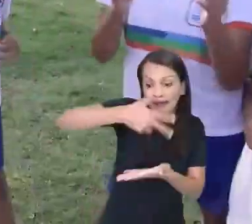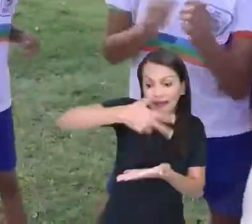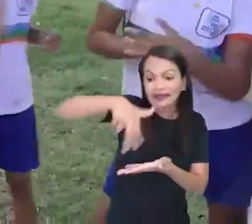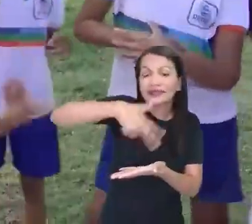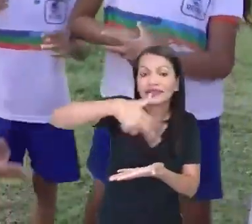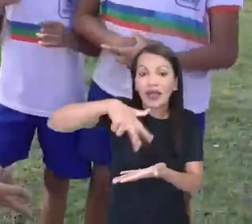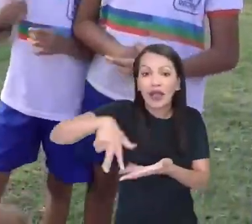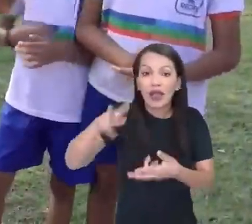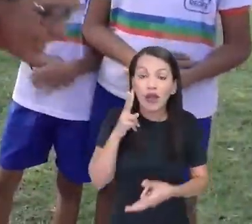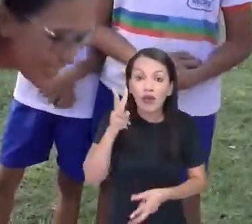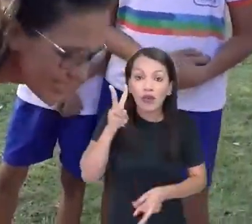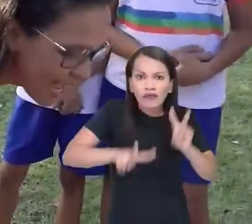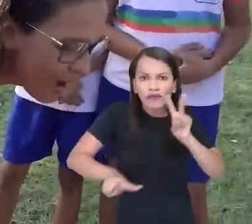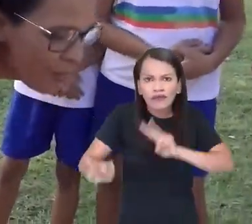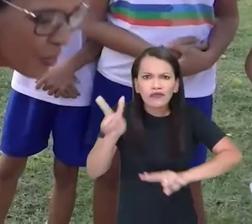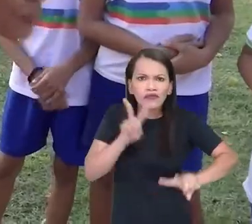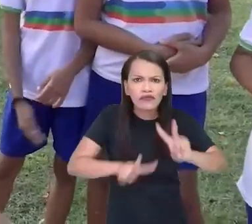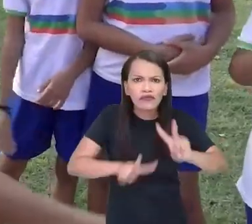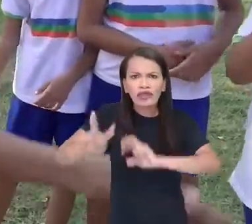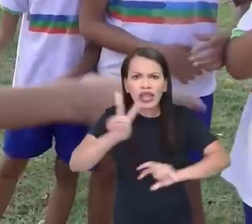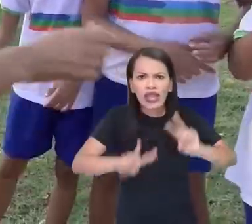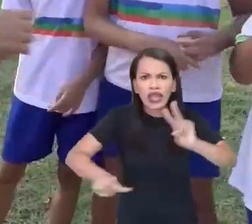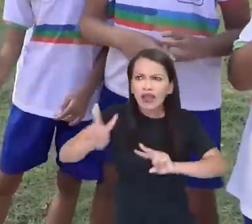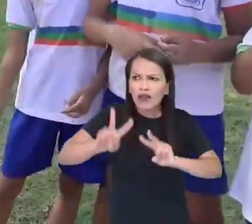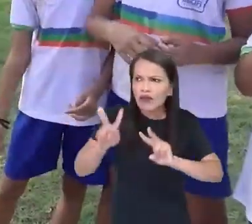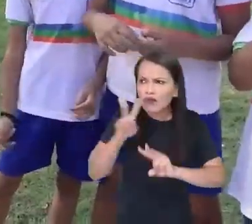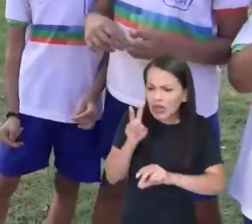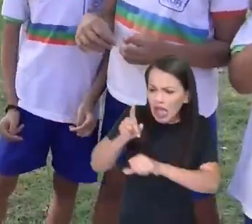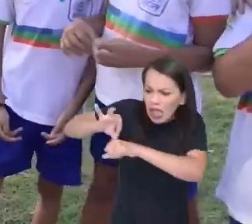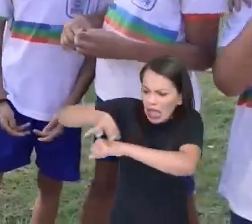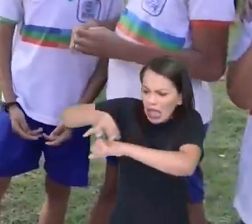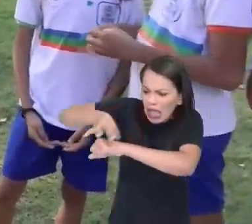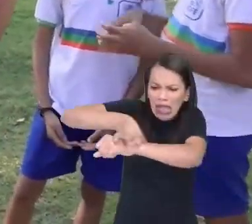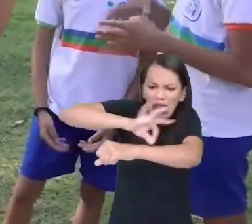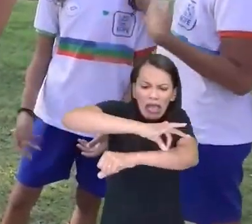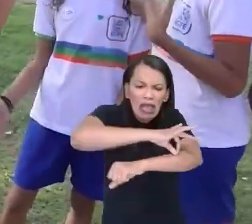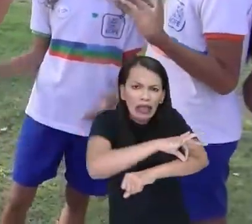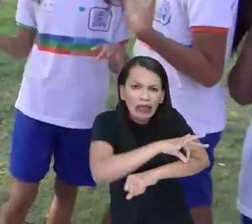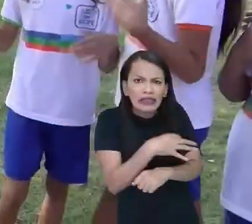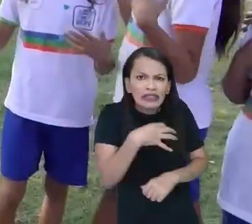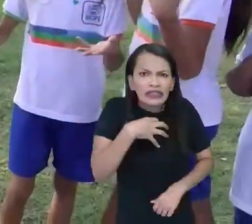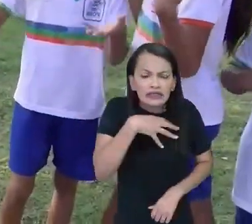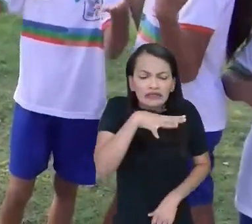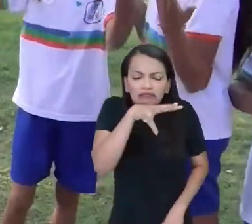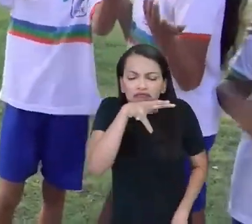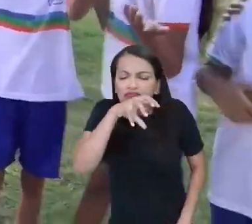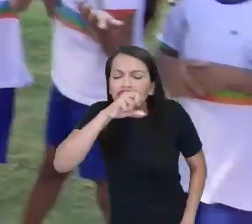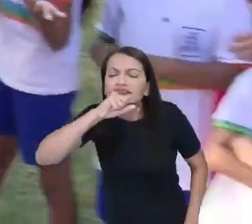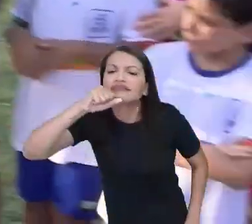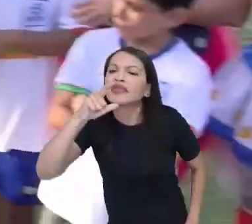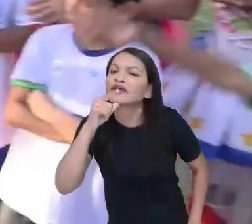Ver carreira de saúva, sentir o cheirinho do mar.